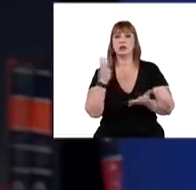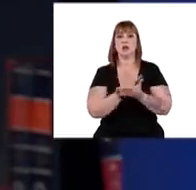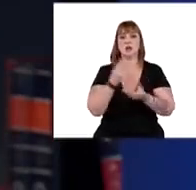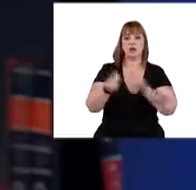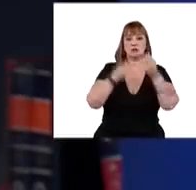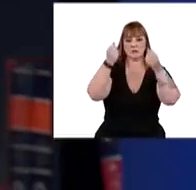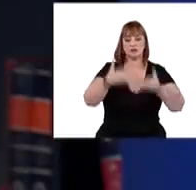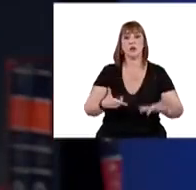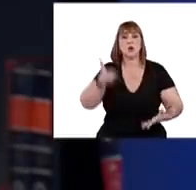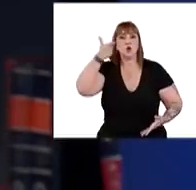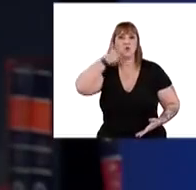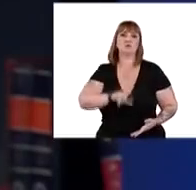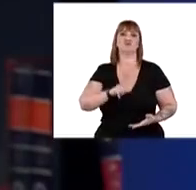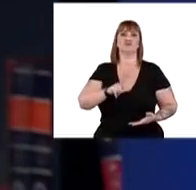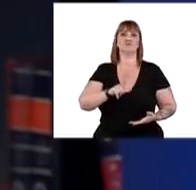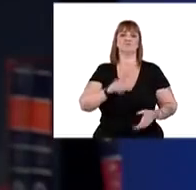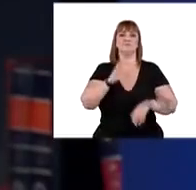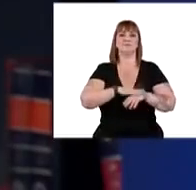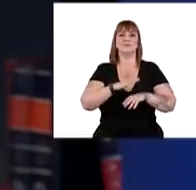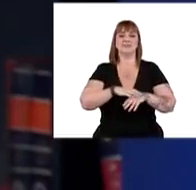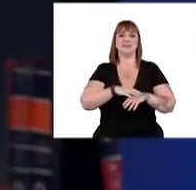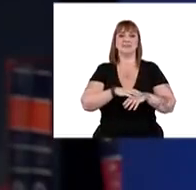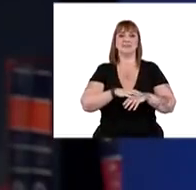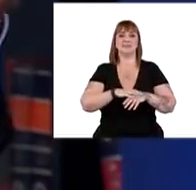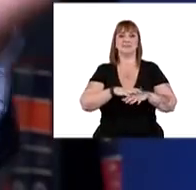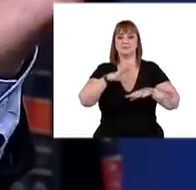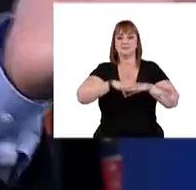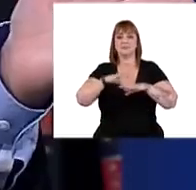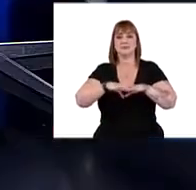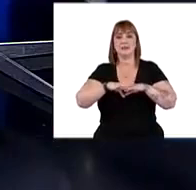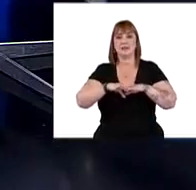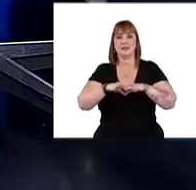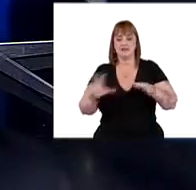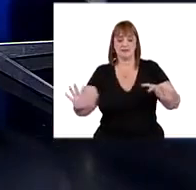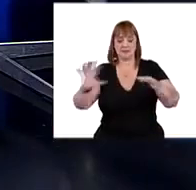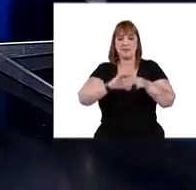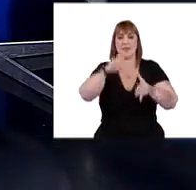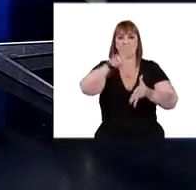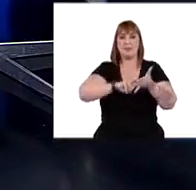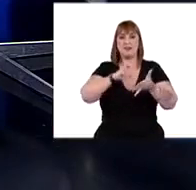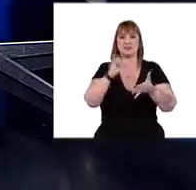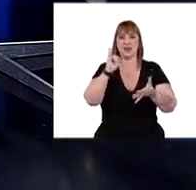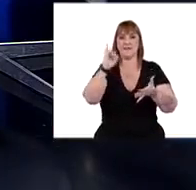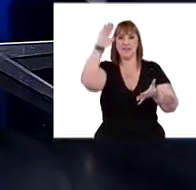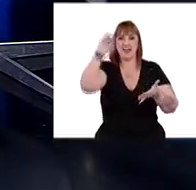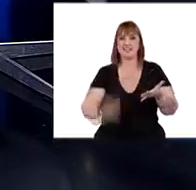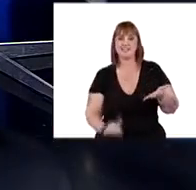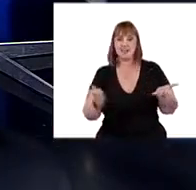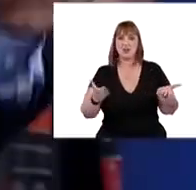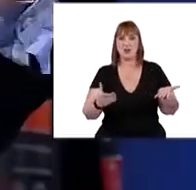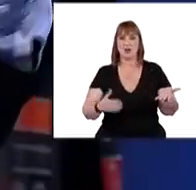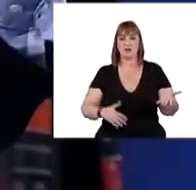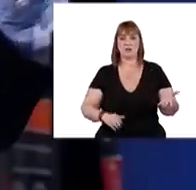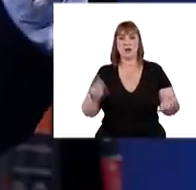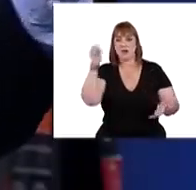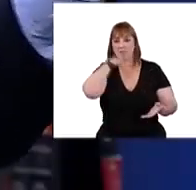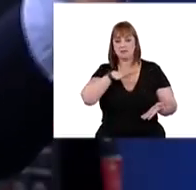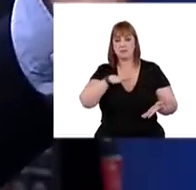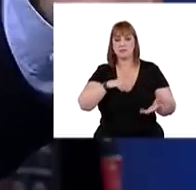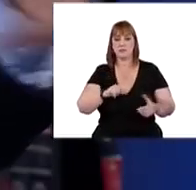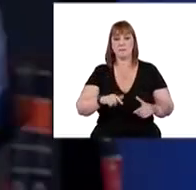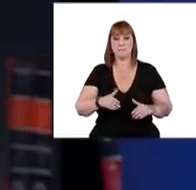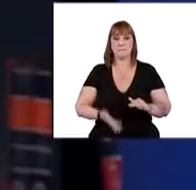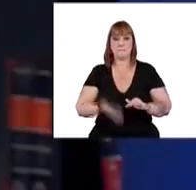seja, conseguiram fazer uma fórmula atrelada à taxa de inflação equivocada. Porque quanto maior a taxa de inflação, maior